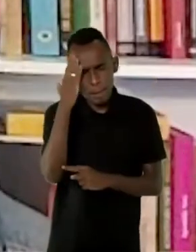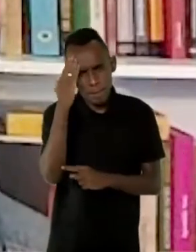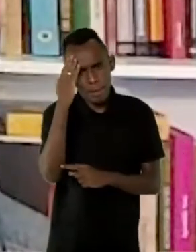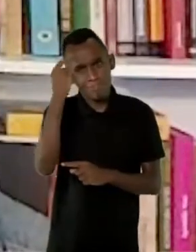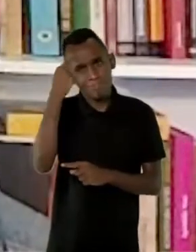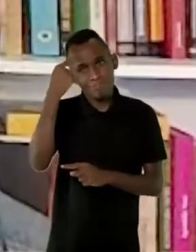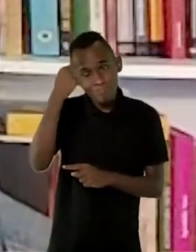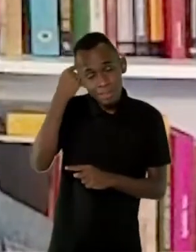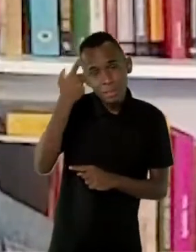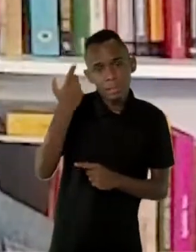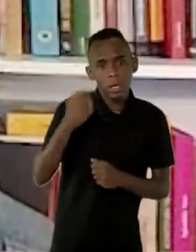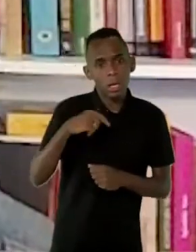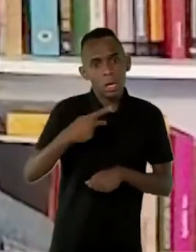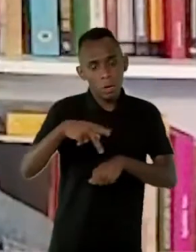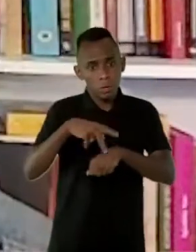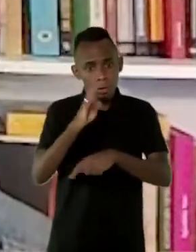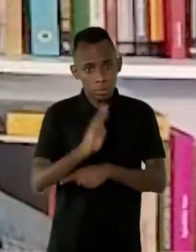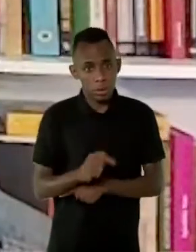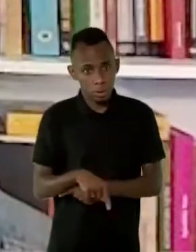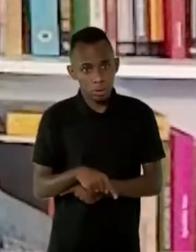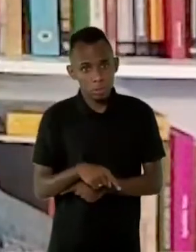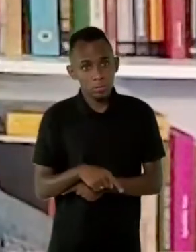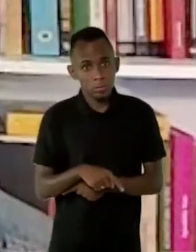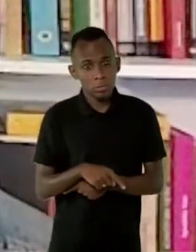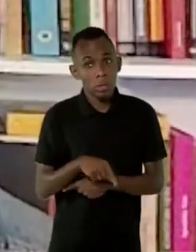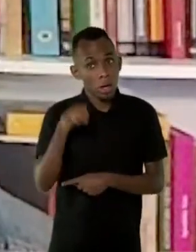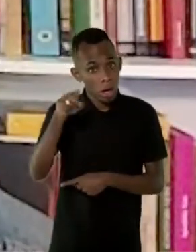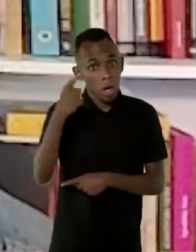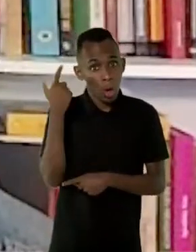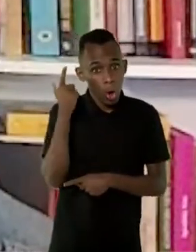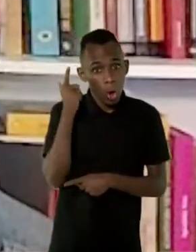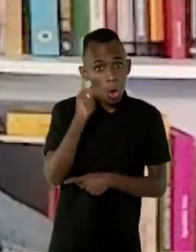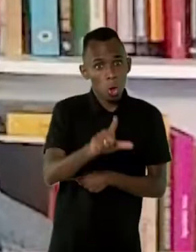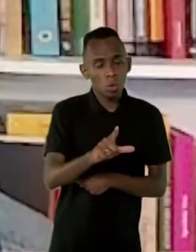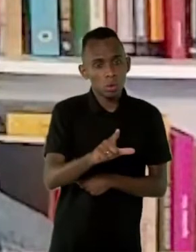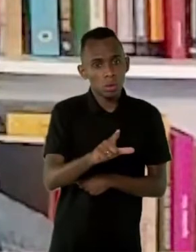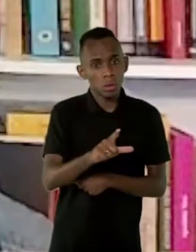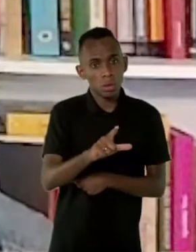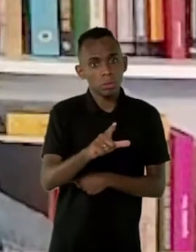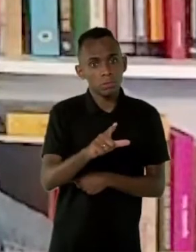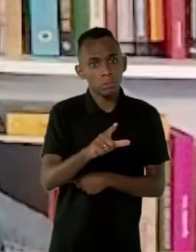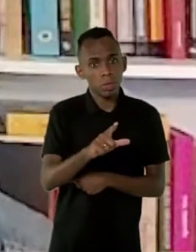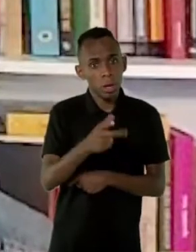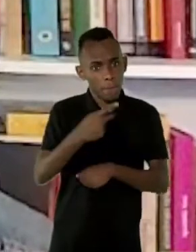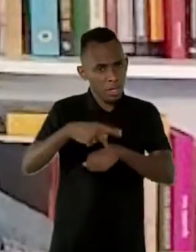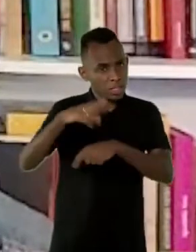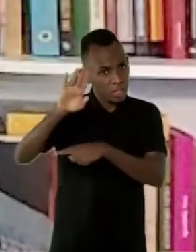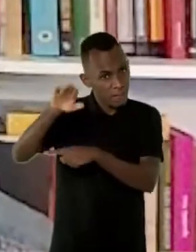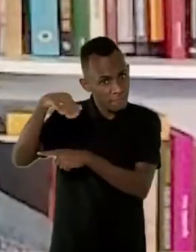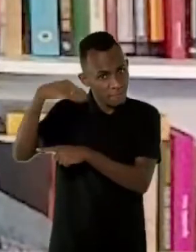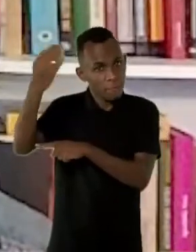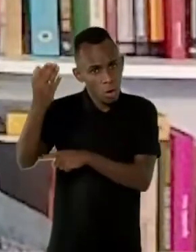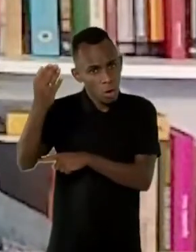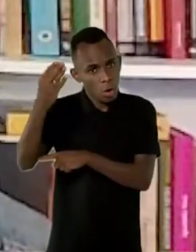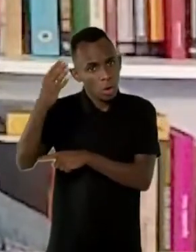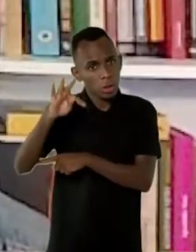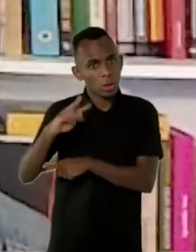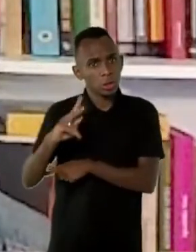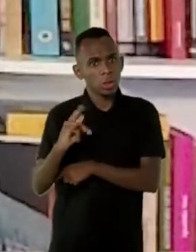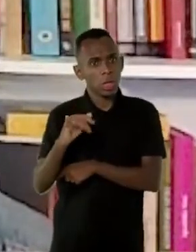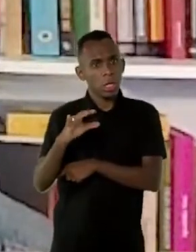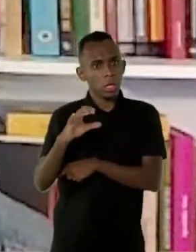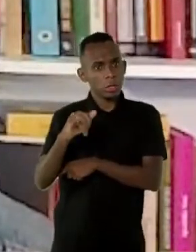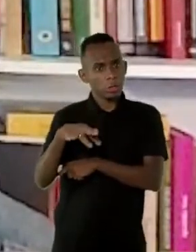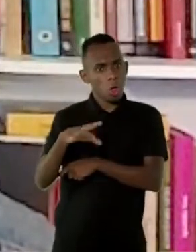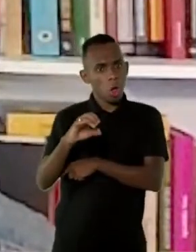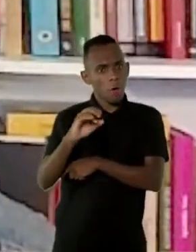nosso Brasil, a Carolina foi penetrada. Quer dizer, estou falando de Tchecoslováquia, por exemplo, né? Em Tchecoslováquia, a Carolina teve mais